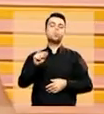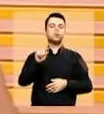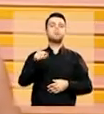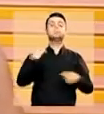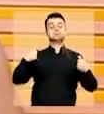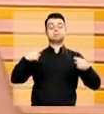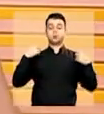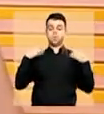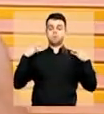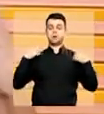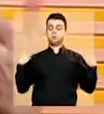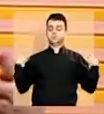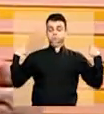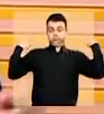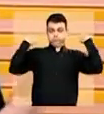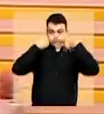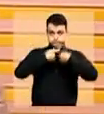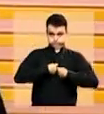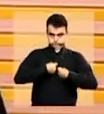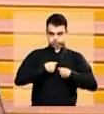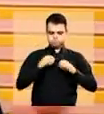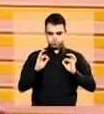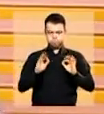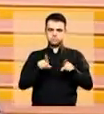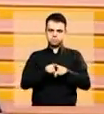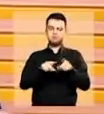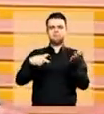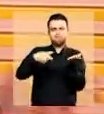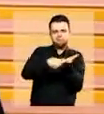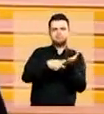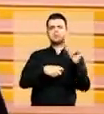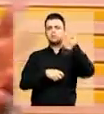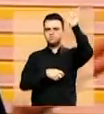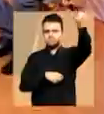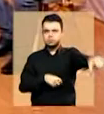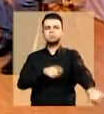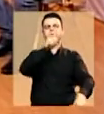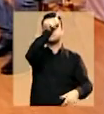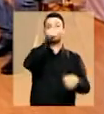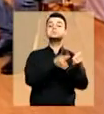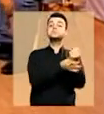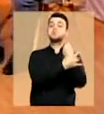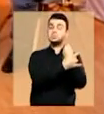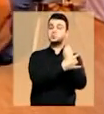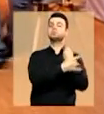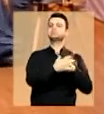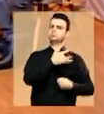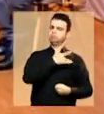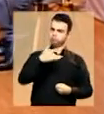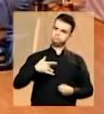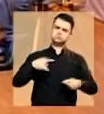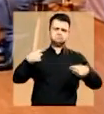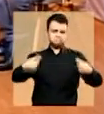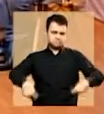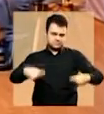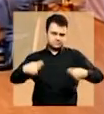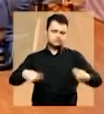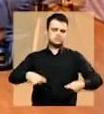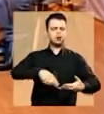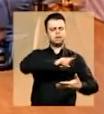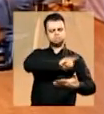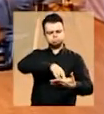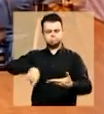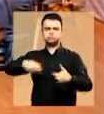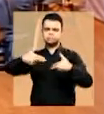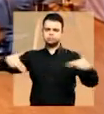blazer, tá? É um blazer padrão, as passagens, o seguro, Saúde, né? Seguro saúde, que é um seguro. Isso. Documentação, se precisar